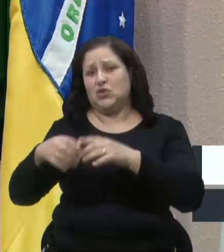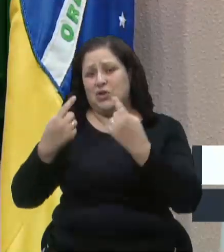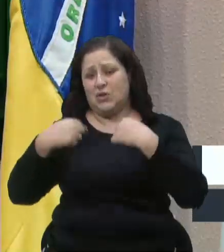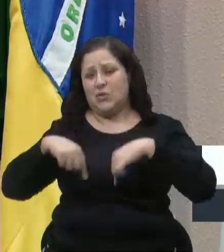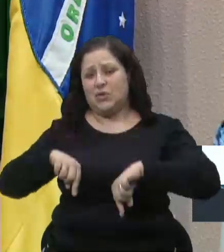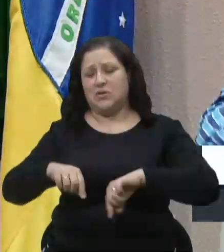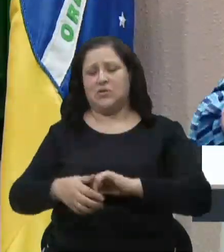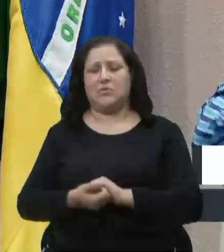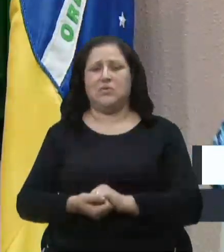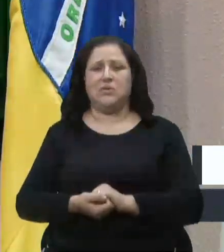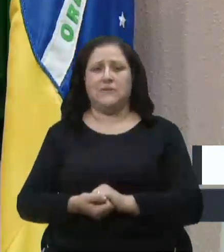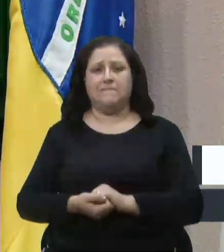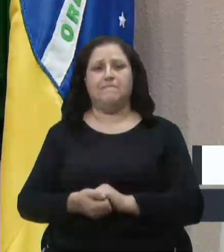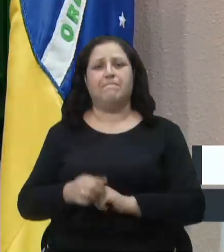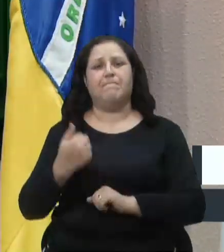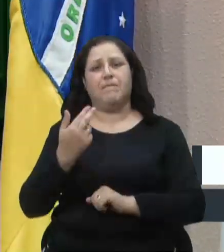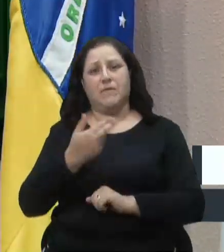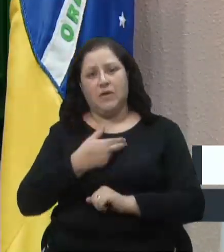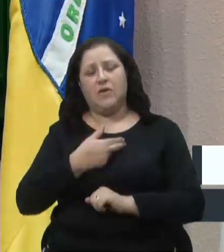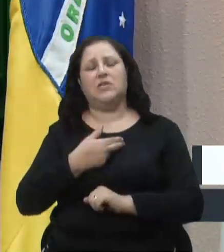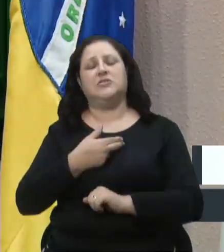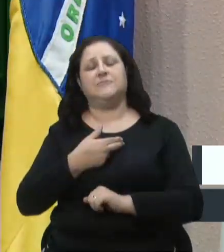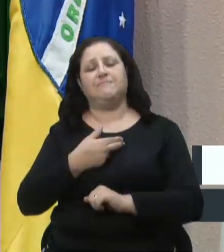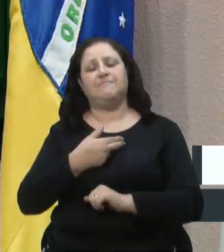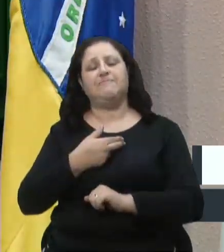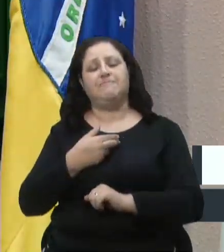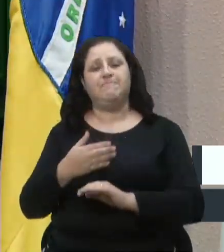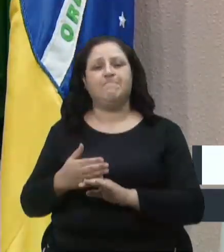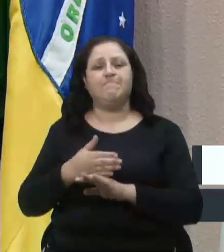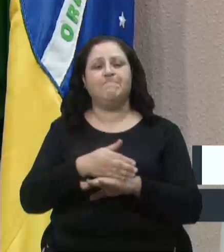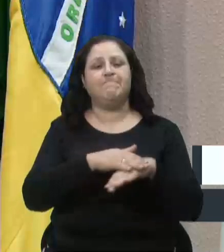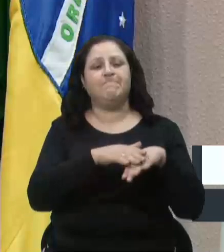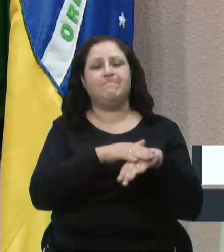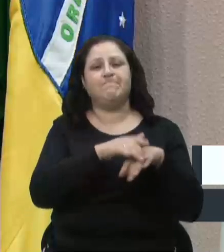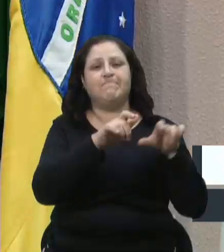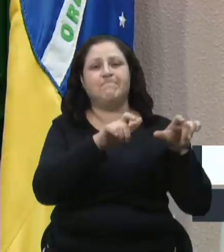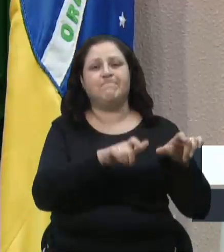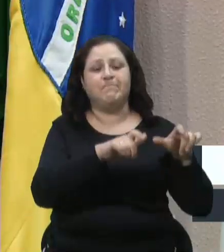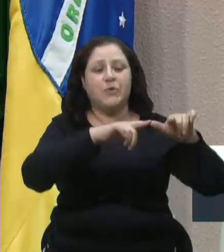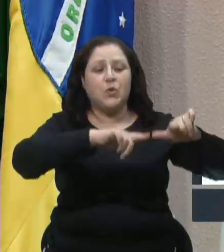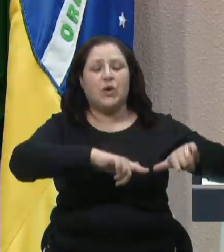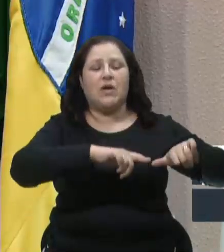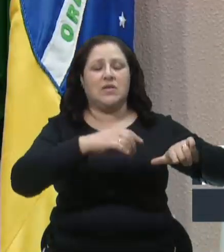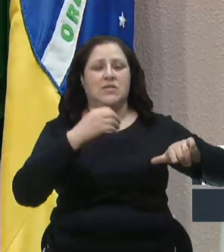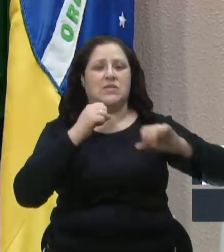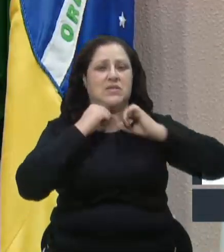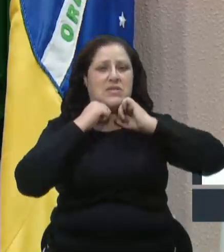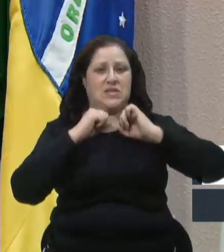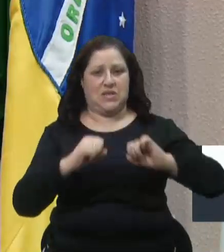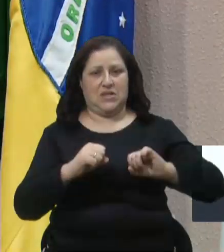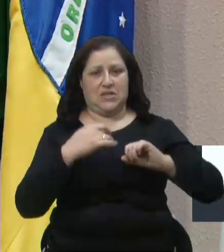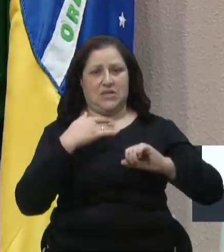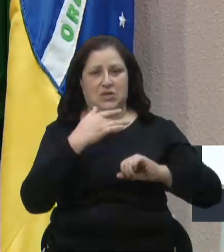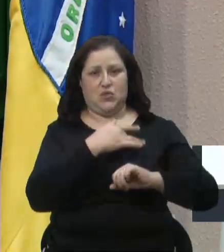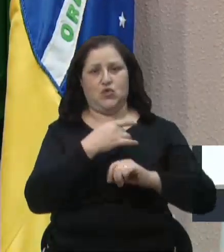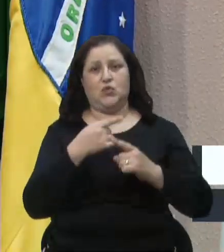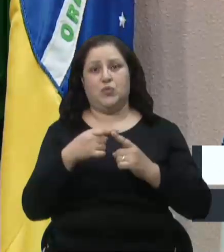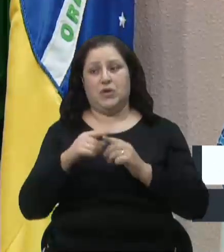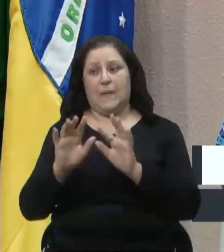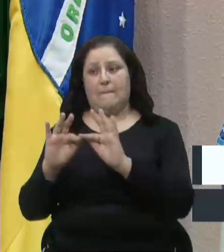Então a gente levou isso até a secretaria, porque a luta desses pais e dessas